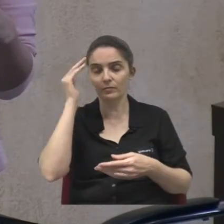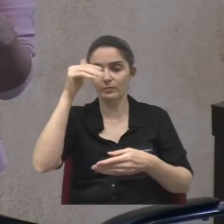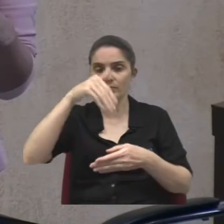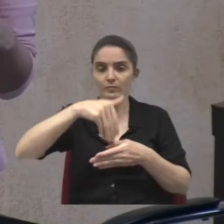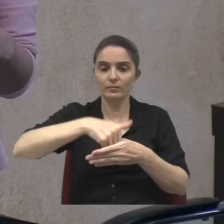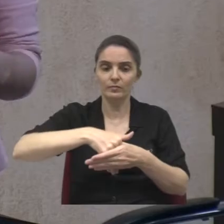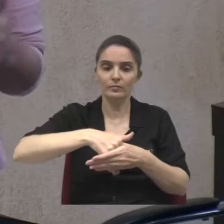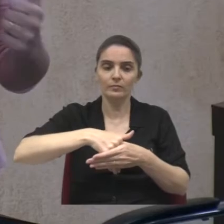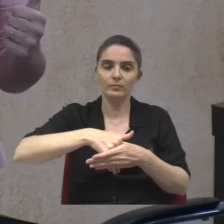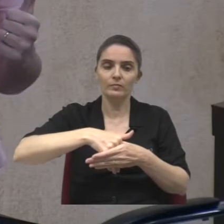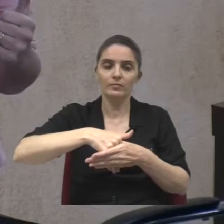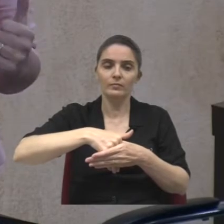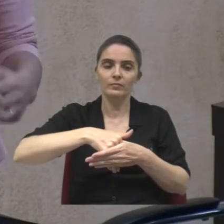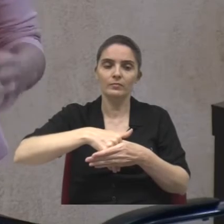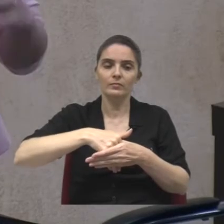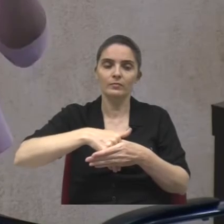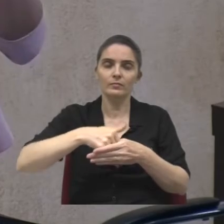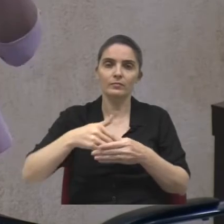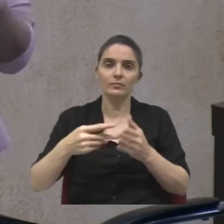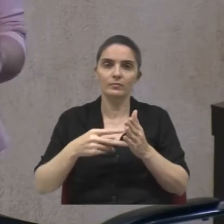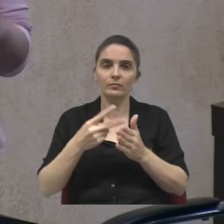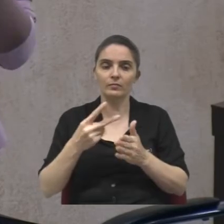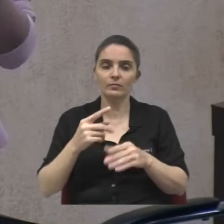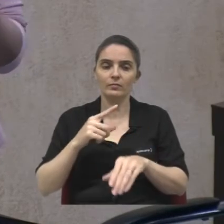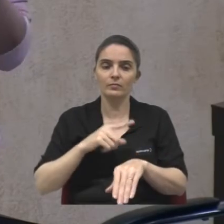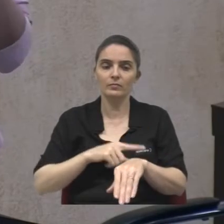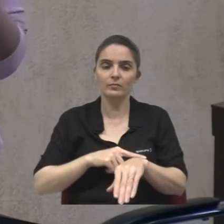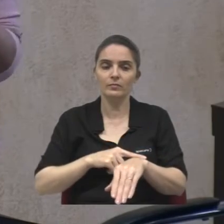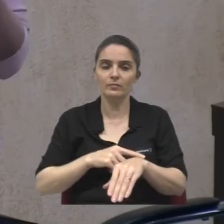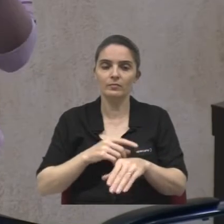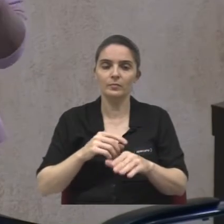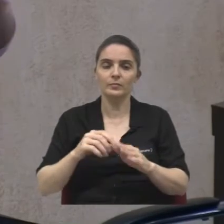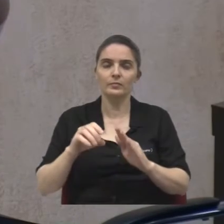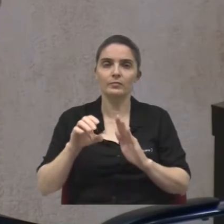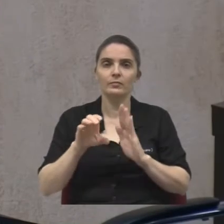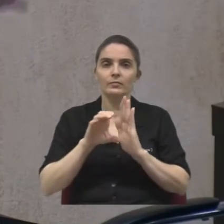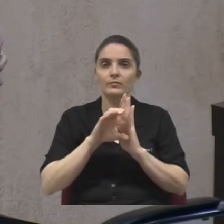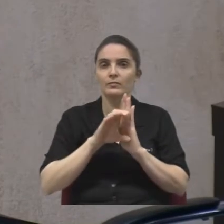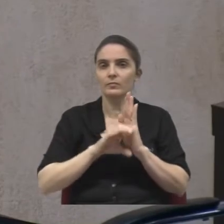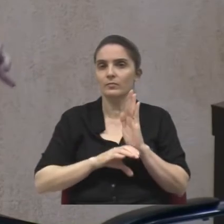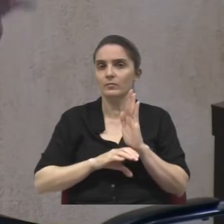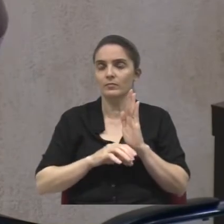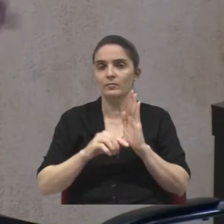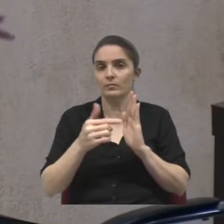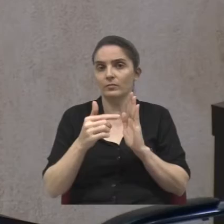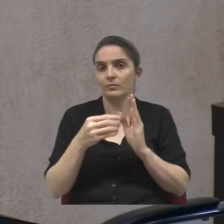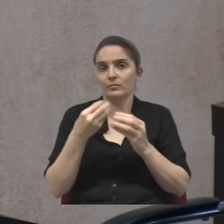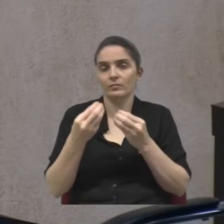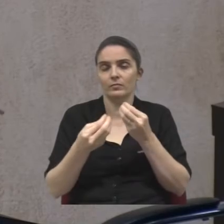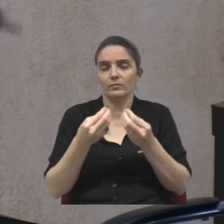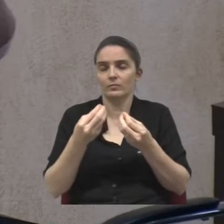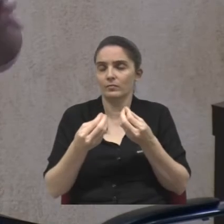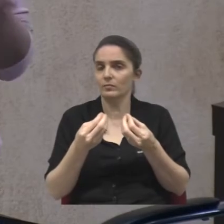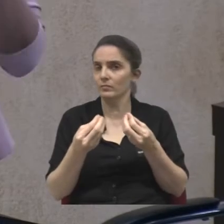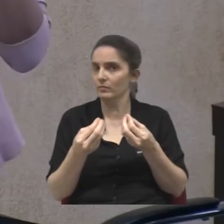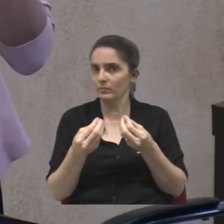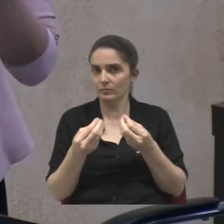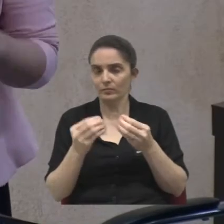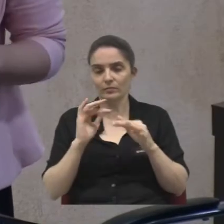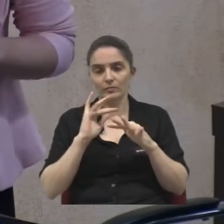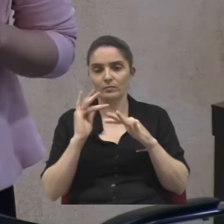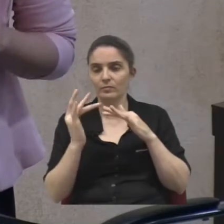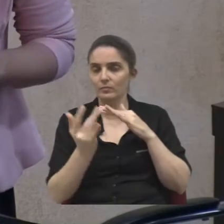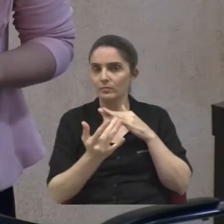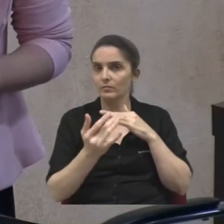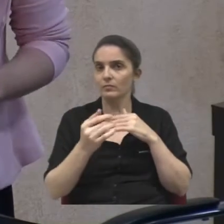segundo turno do Código. Não tem como fugir das cobranças nas redes sociais com relação às